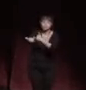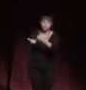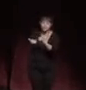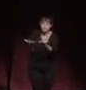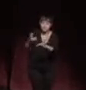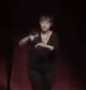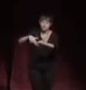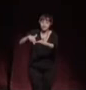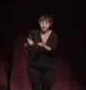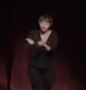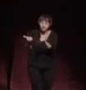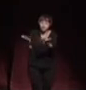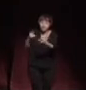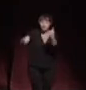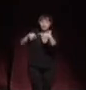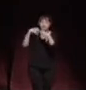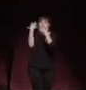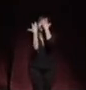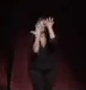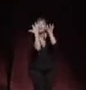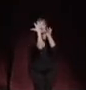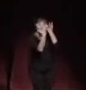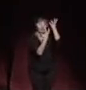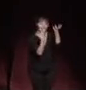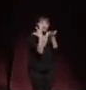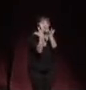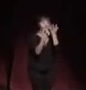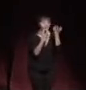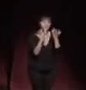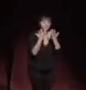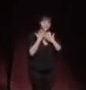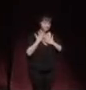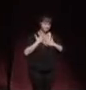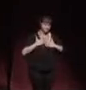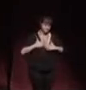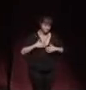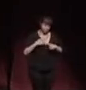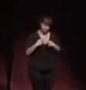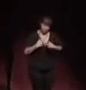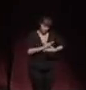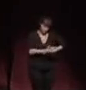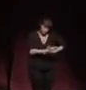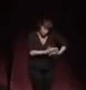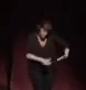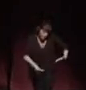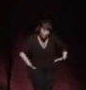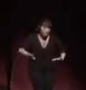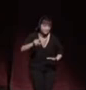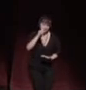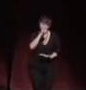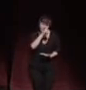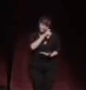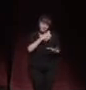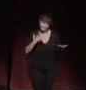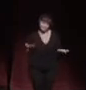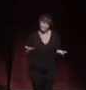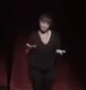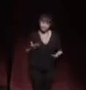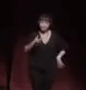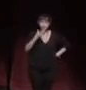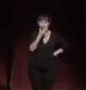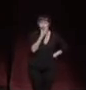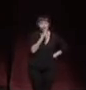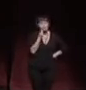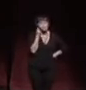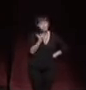um encantamento para esse tempo difícil que é ser bebê. E o que eu falei, o que eu faço com esse homem para lhe